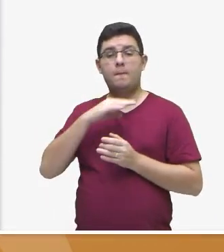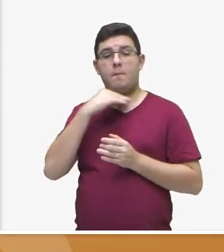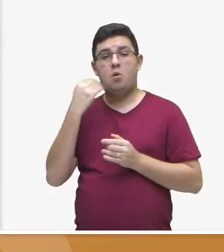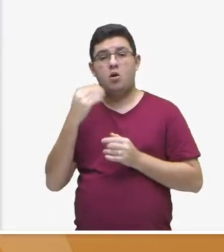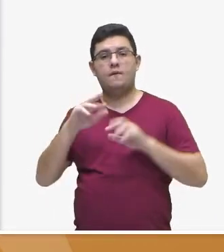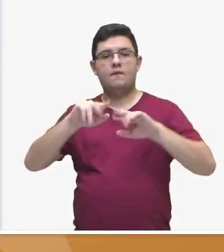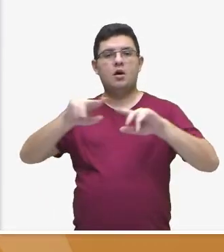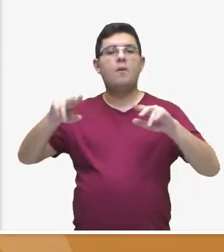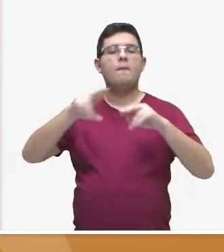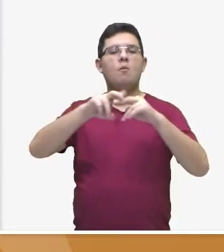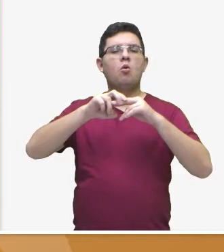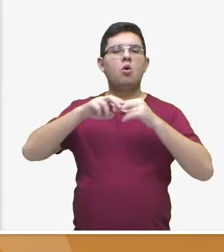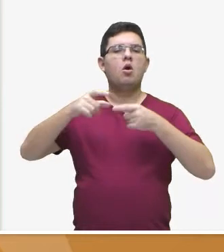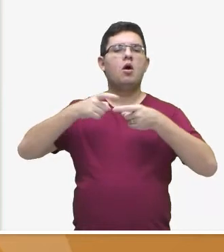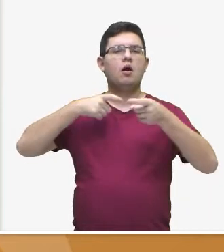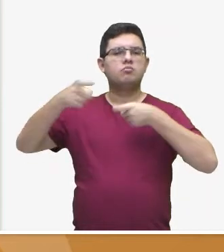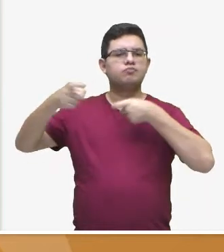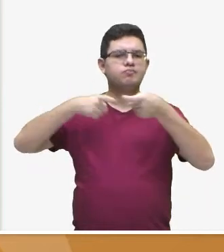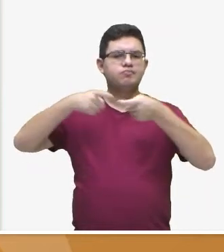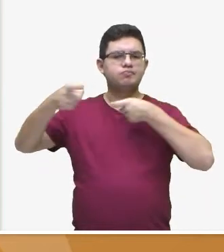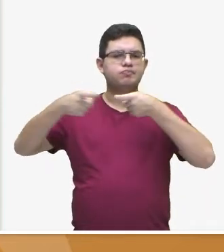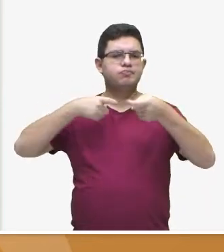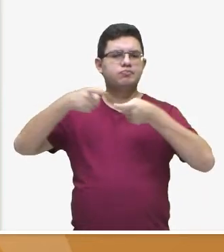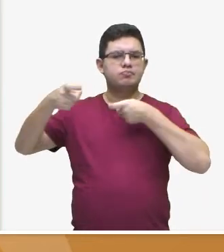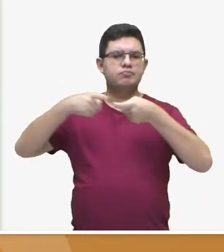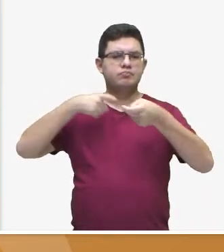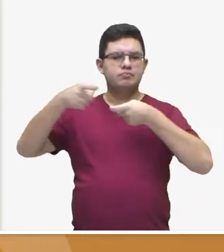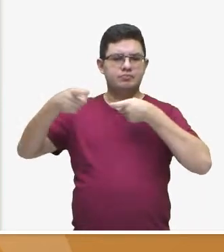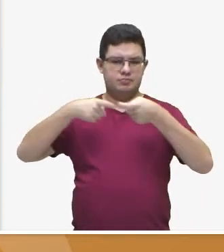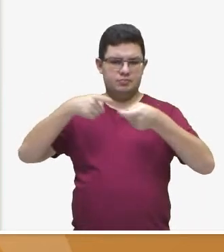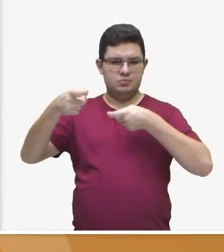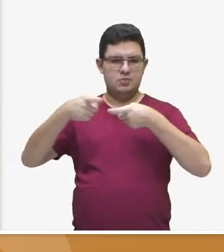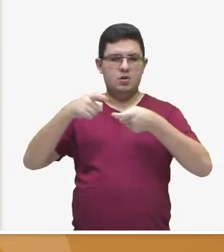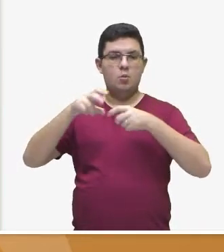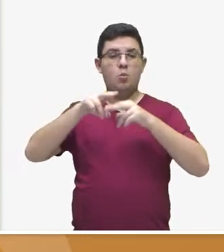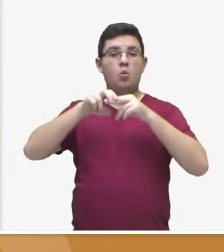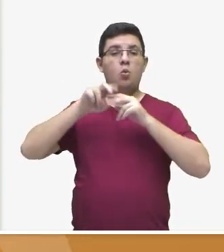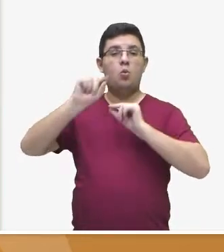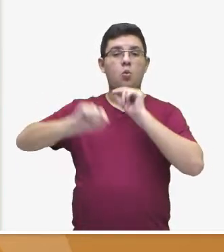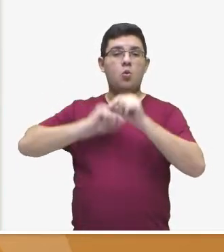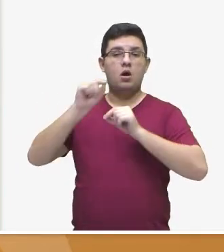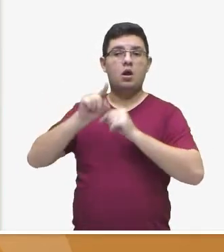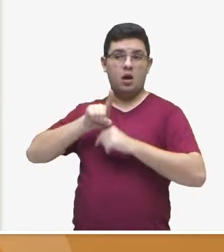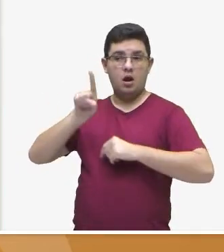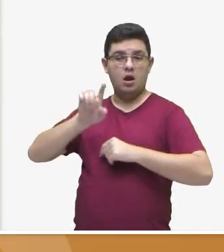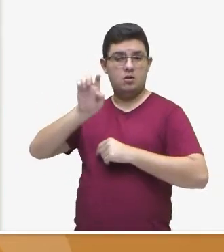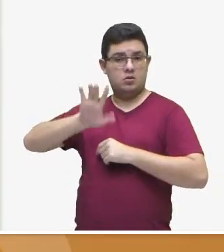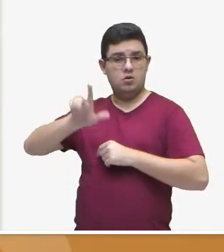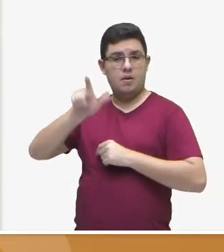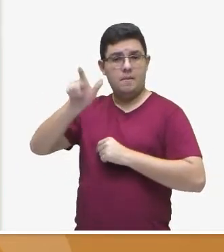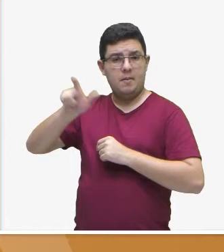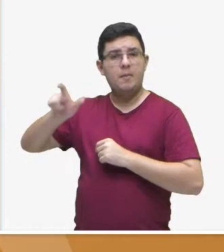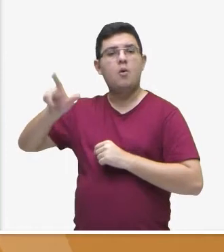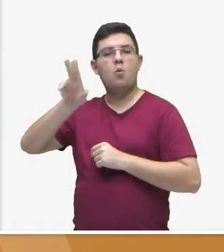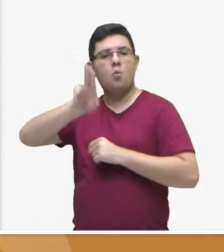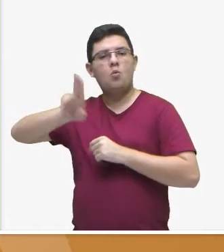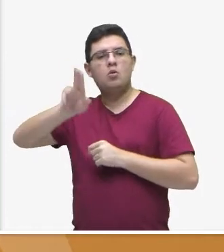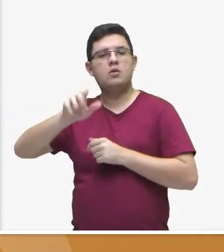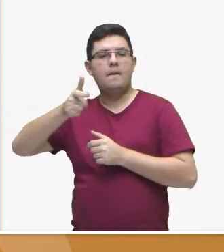guerra, como nós já falamos, né? Uma vez que as armas de fogo usadas pelos europeus